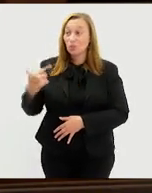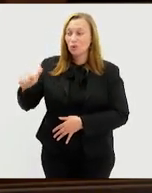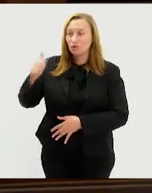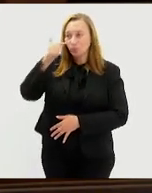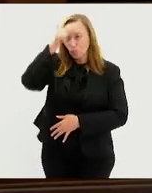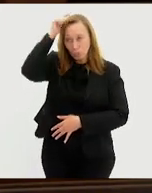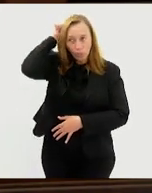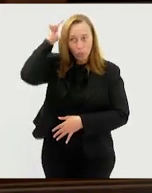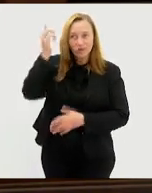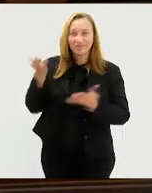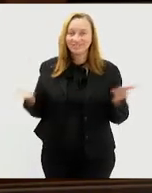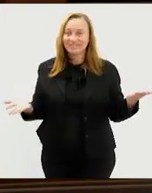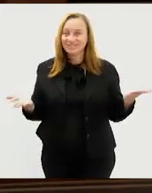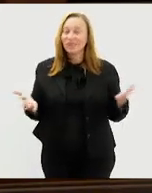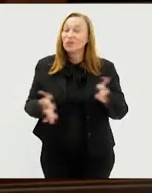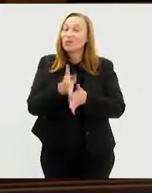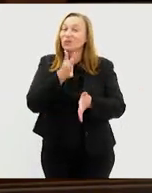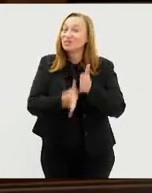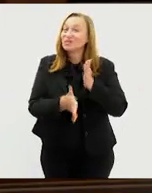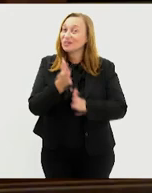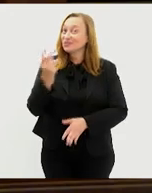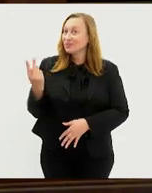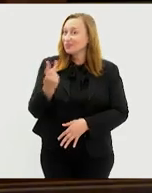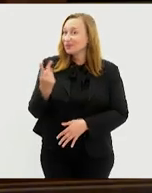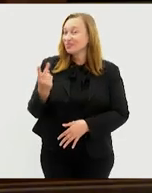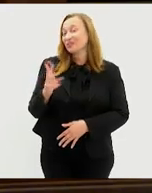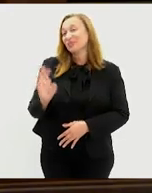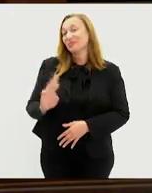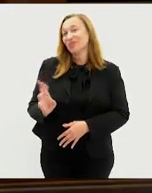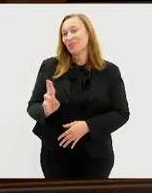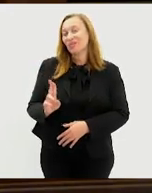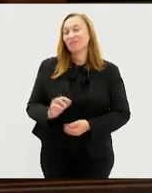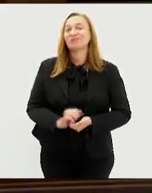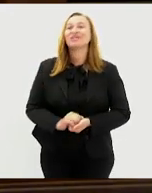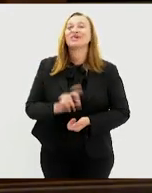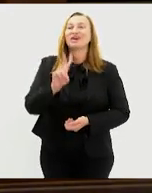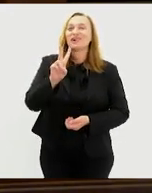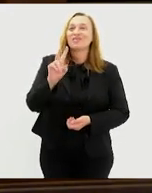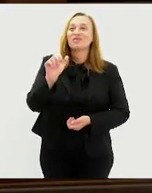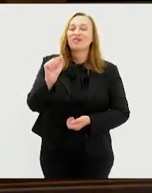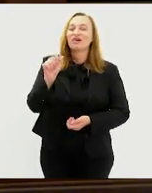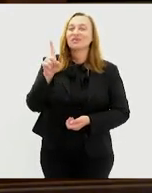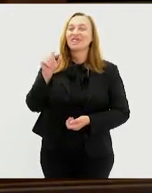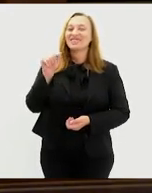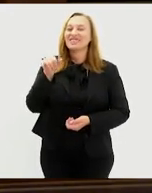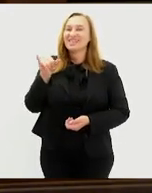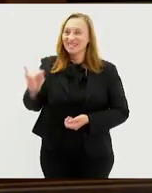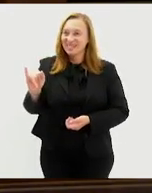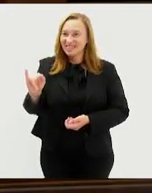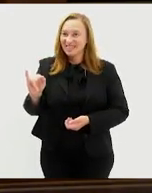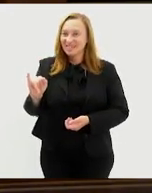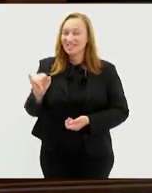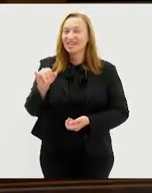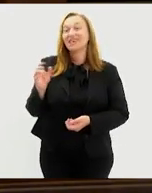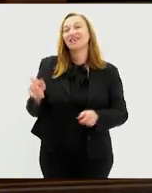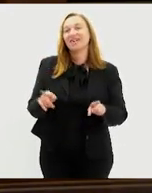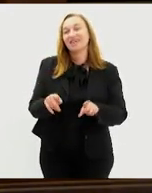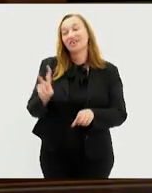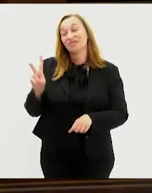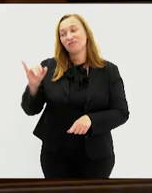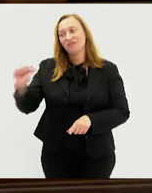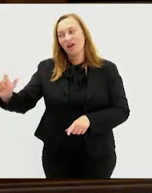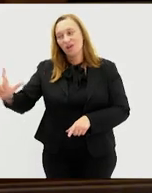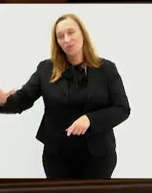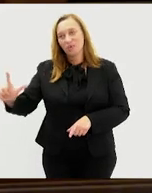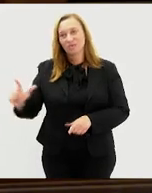valde com Val Não parece nada um com o outro é a não ser que o senhor